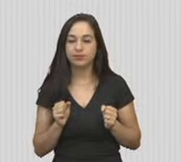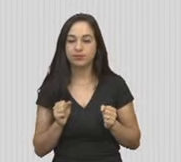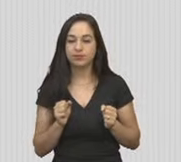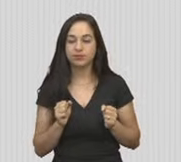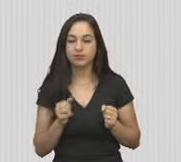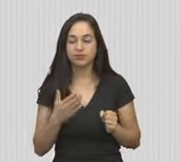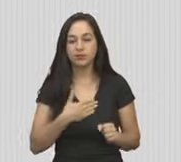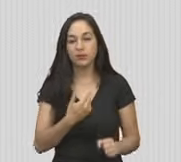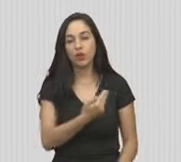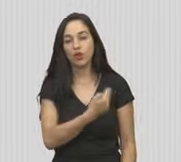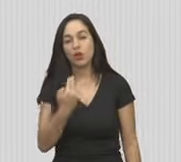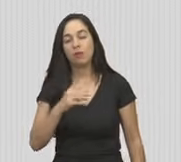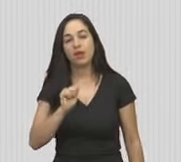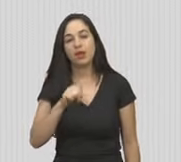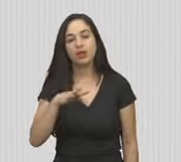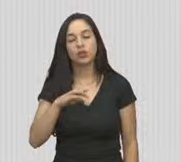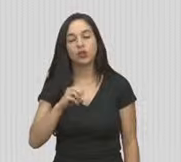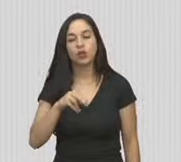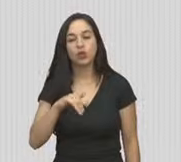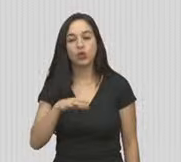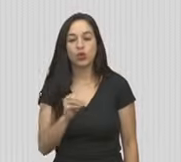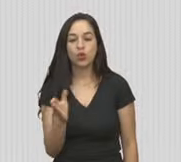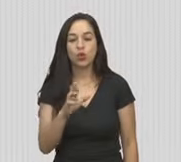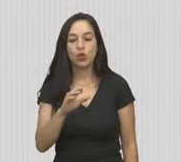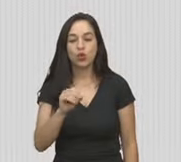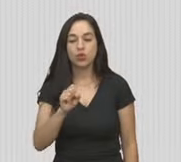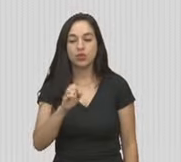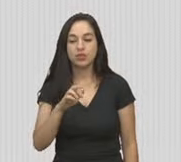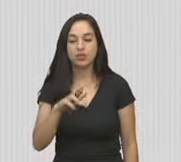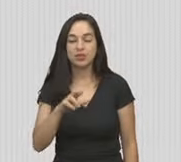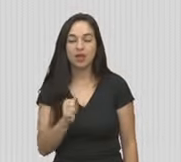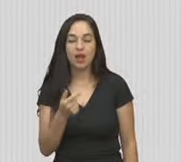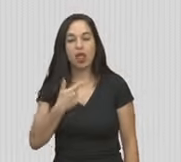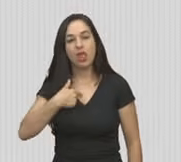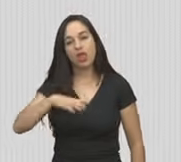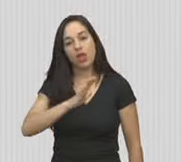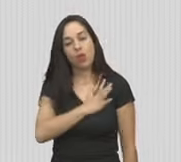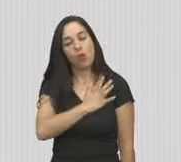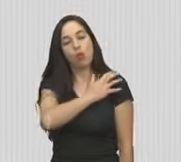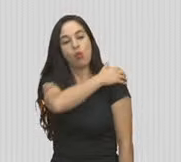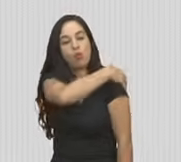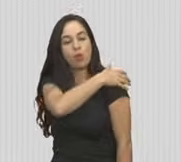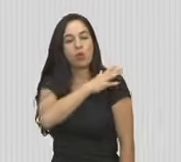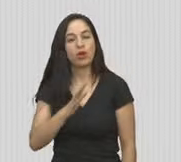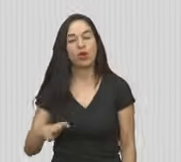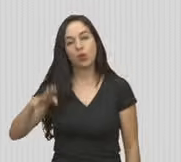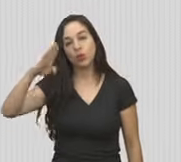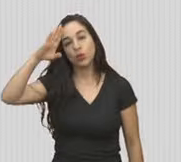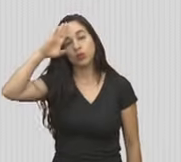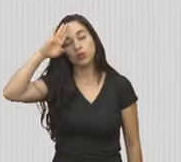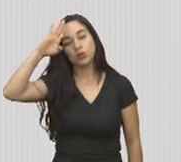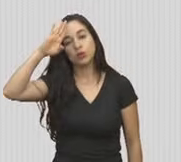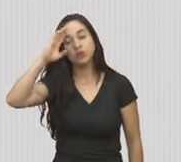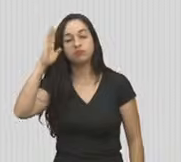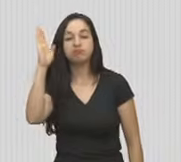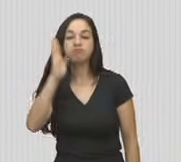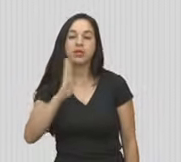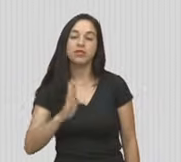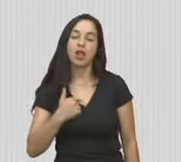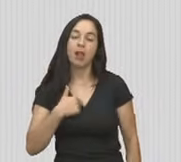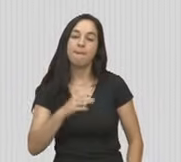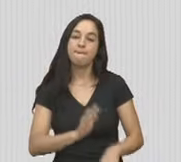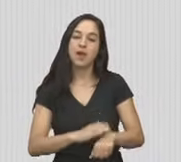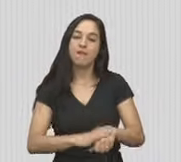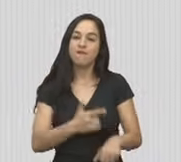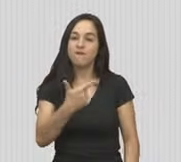Meu nome é Antônio Roseira, eu sou coronel veterano do Exército Brasileiro e por mais de 20 anos eu venho trabalhando